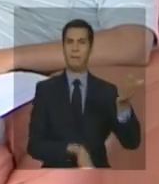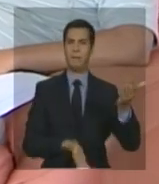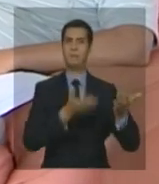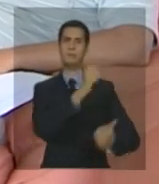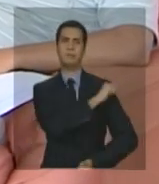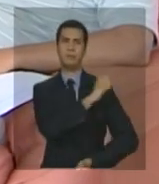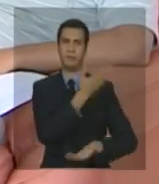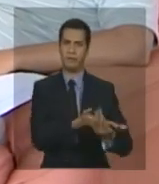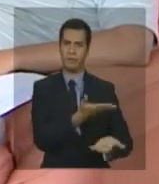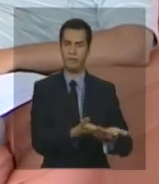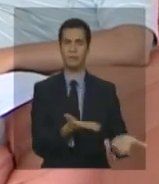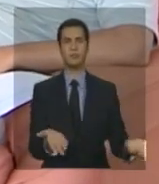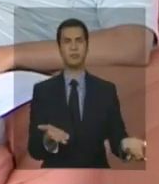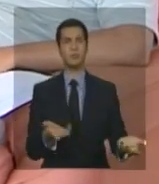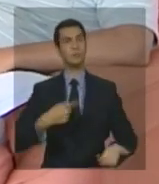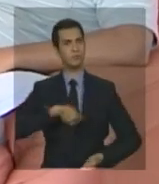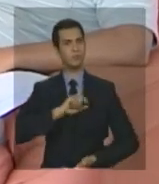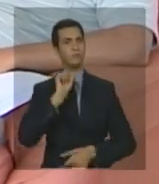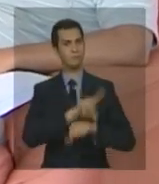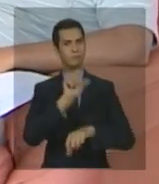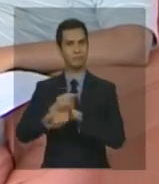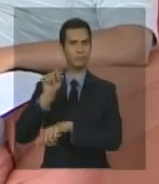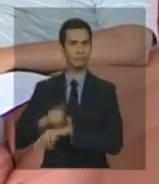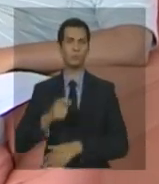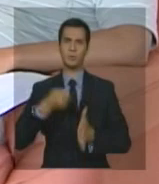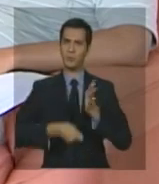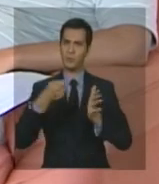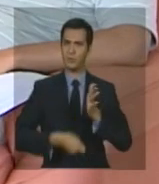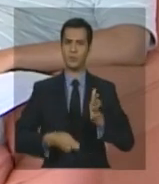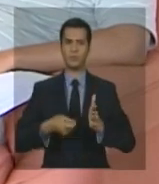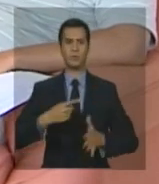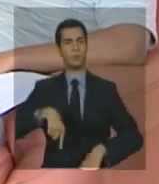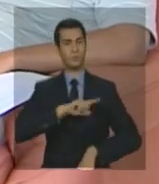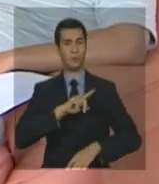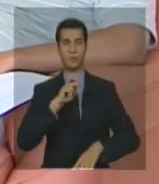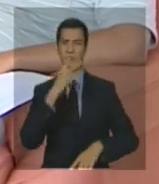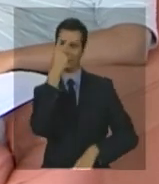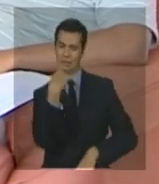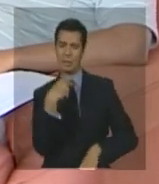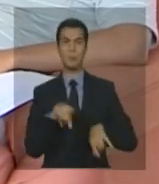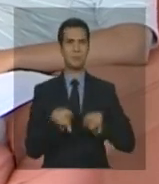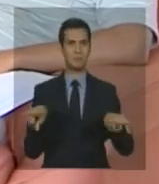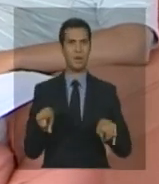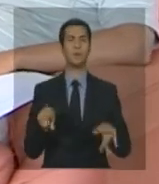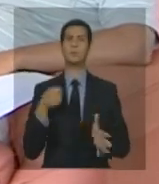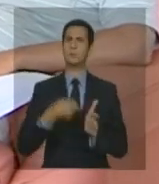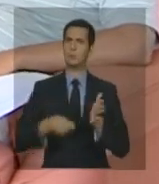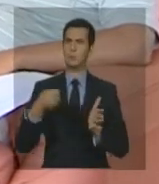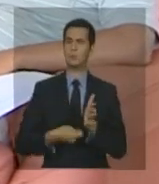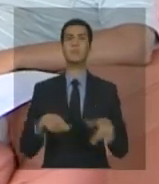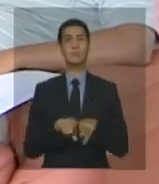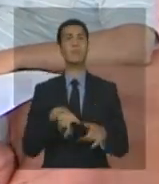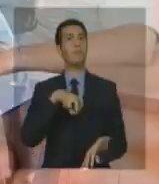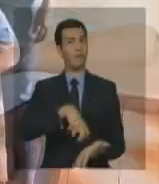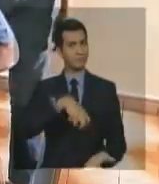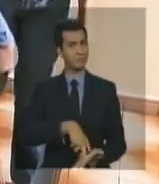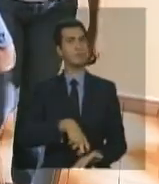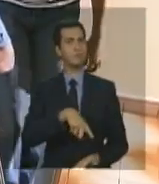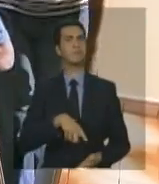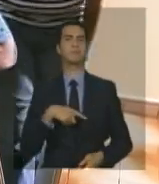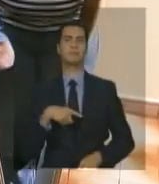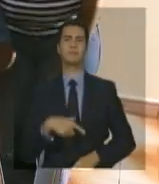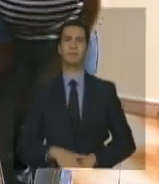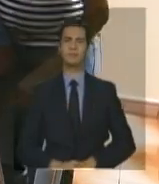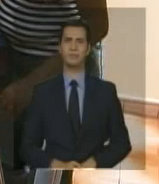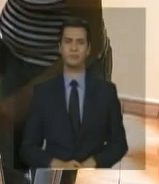corrige, ensina a fazer o dever. Porque não tem essa história não, a gente não enxerga. Mas bota pra fazer o dever e bota de castigo, do mesmo jeito.